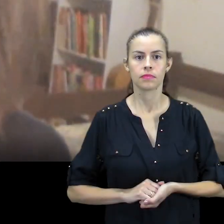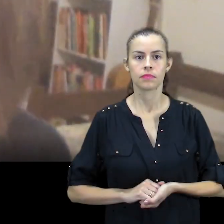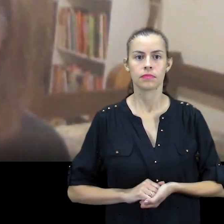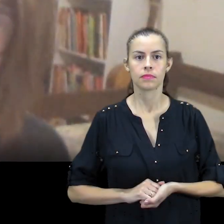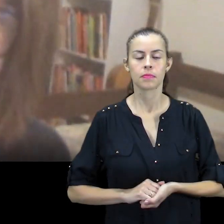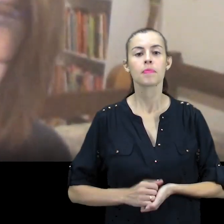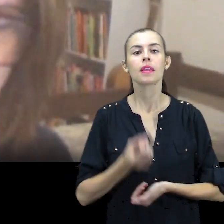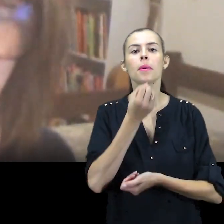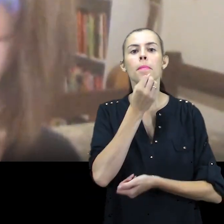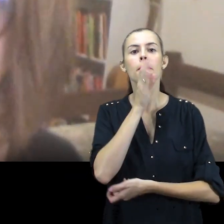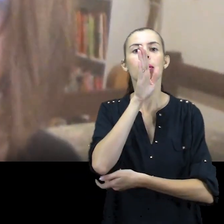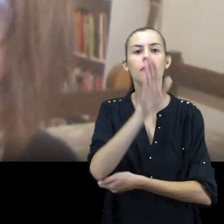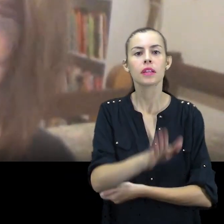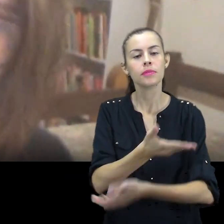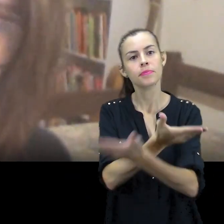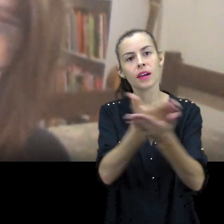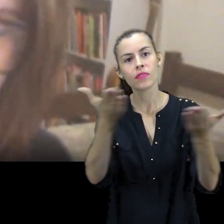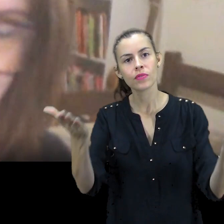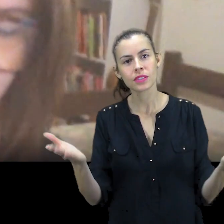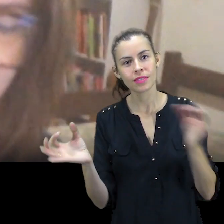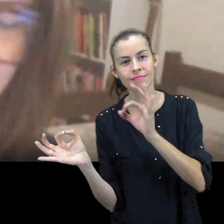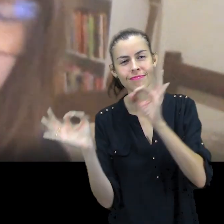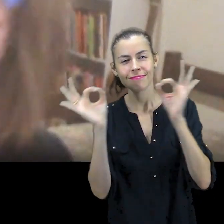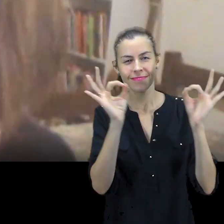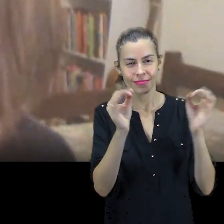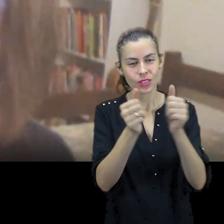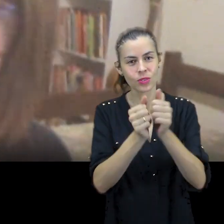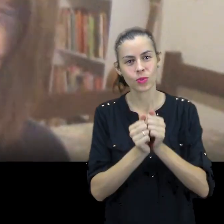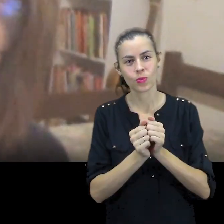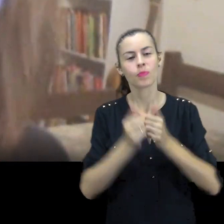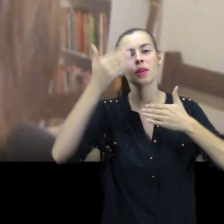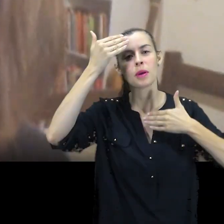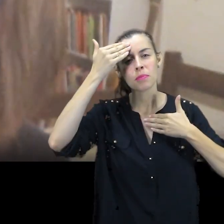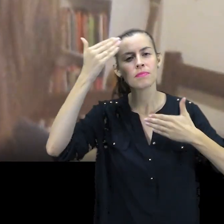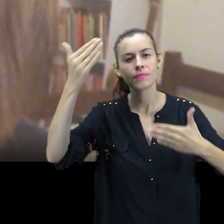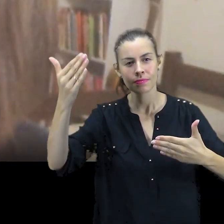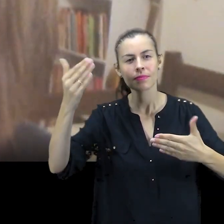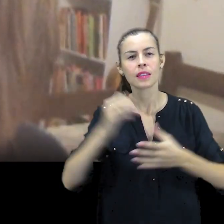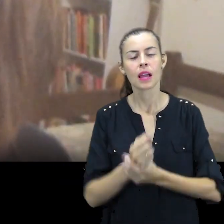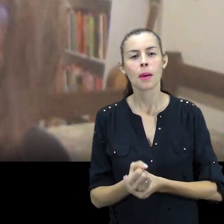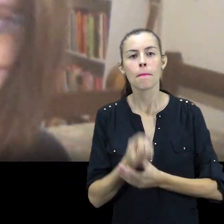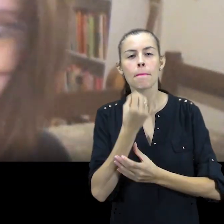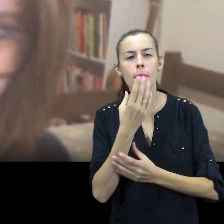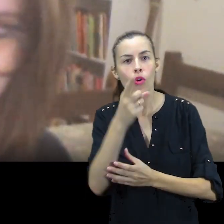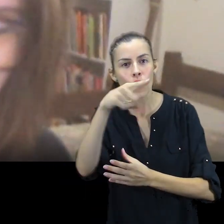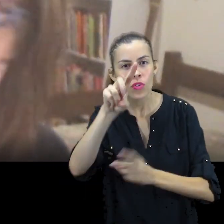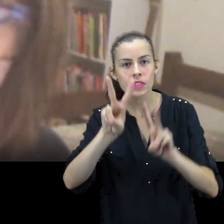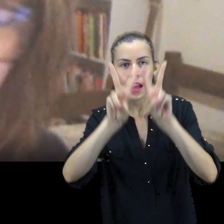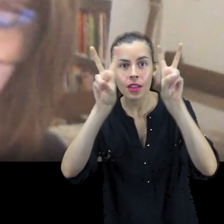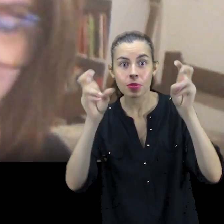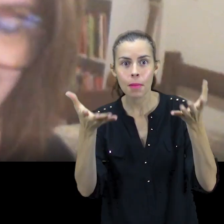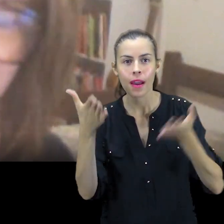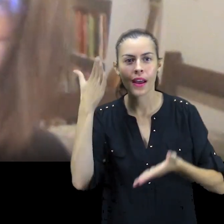Bem, boa tarde a todas as pessoas que nos acompanham. É muito bom saber que esse tema interessa